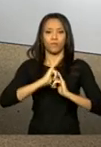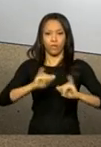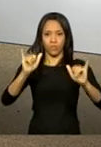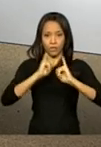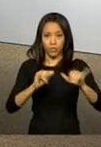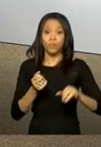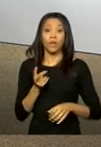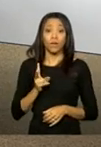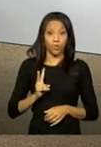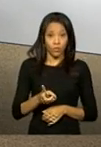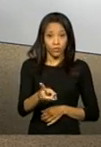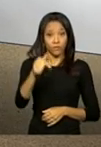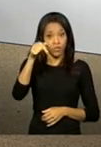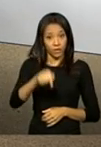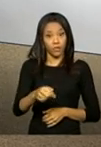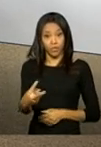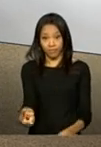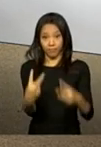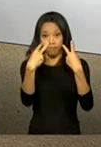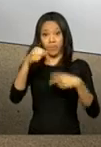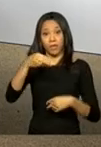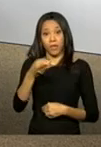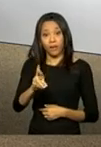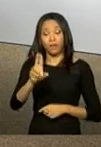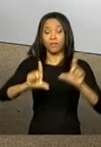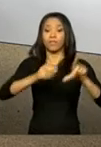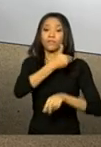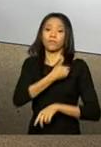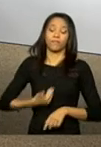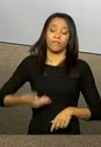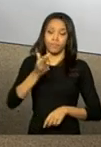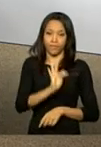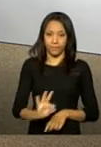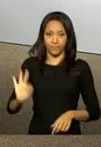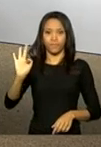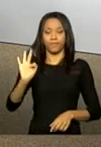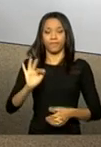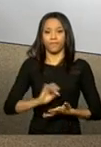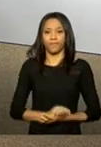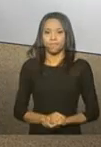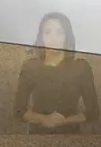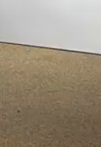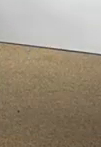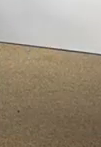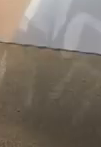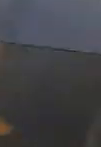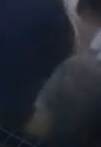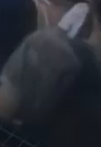outras informações. Continue com a gente aqui na NBR, a TV do Governo Federal.